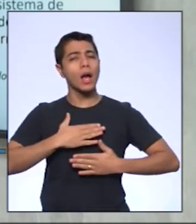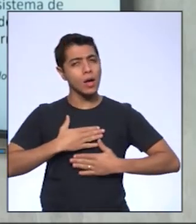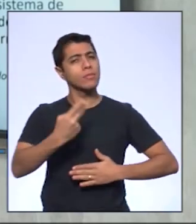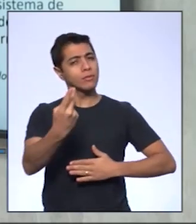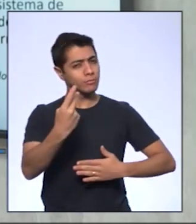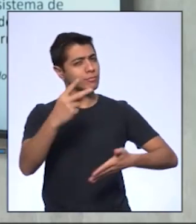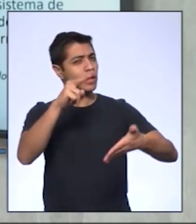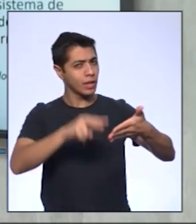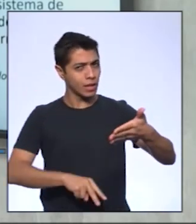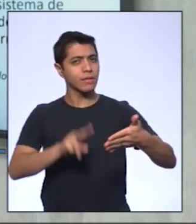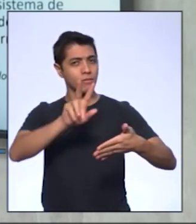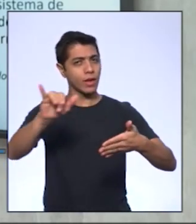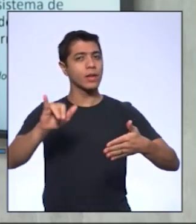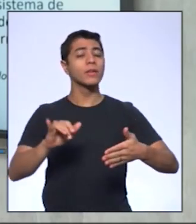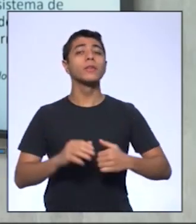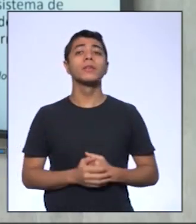você.